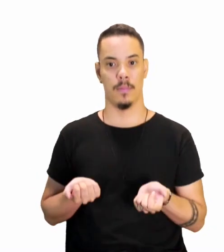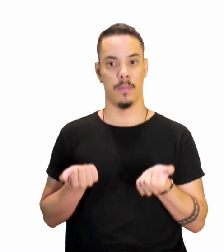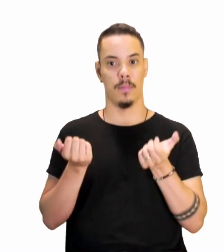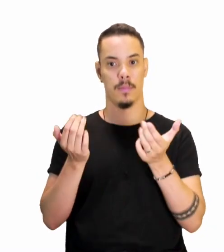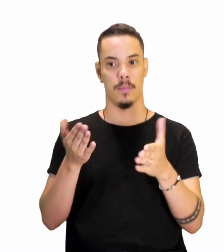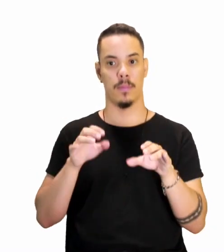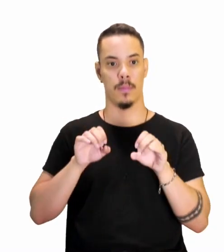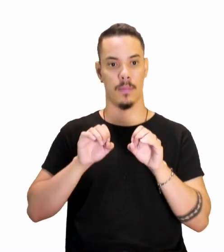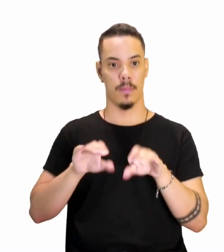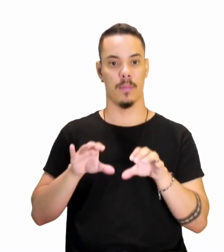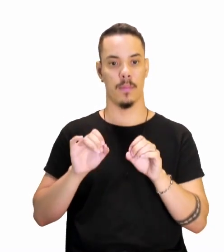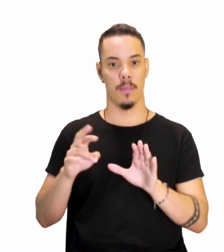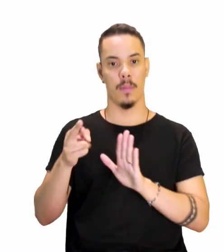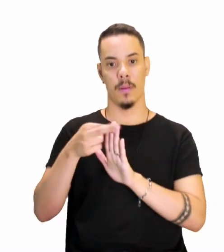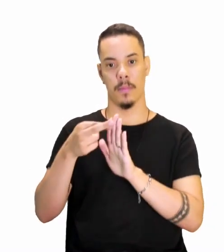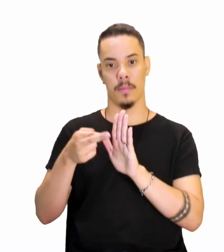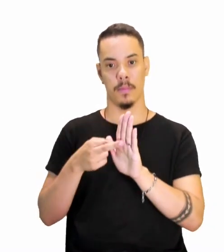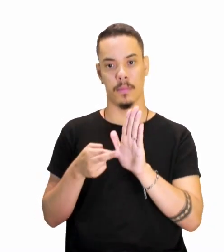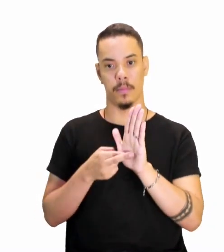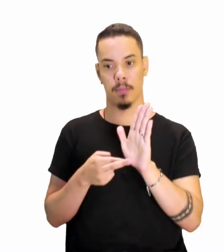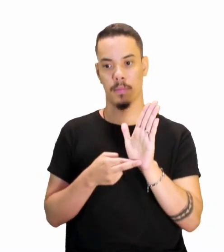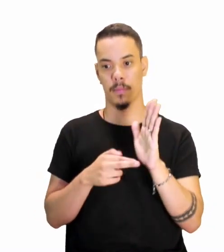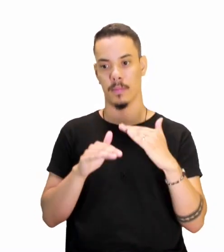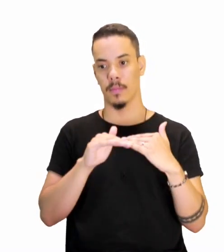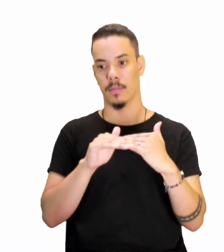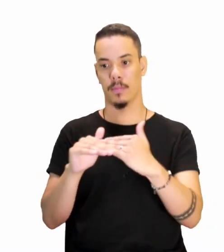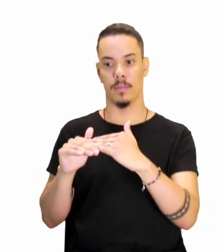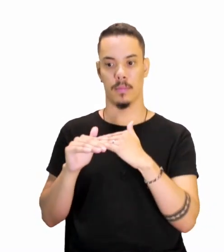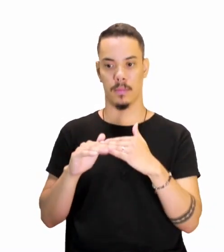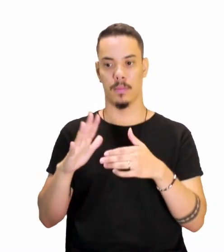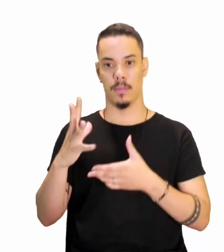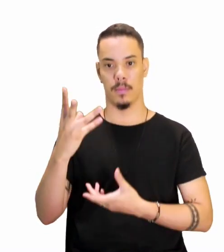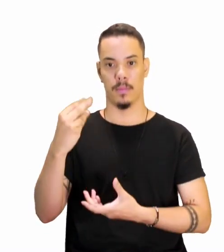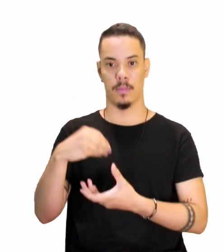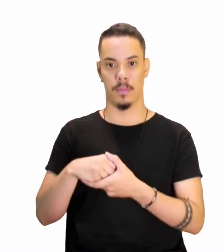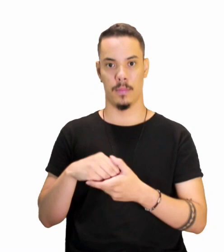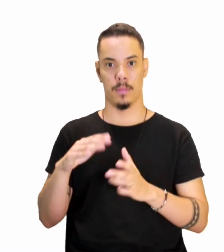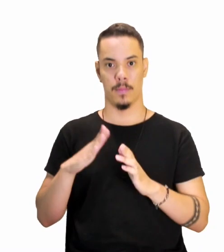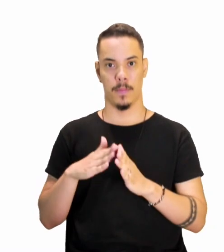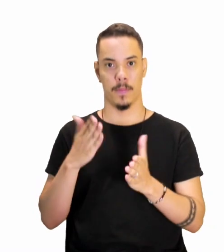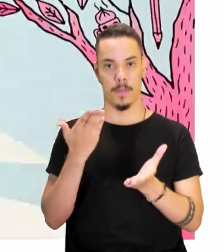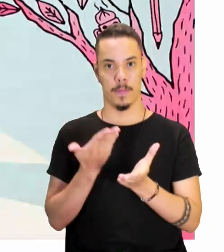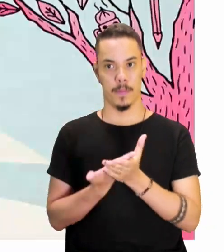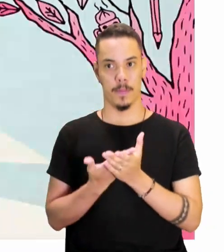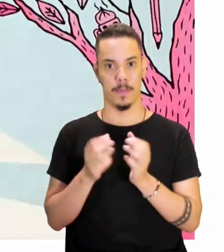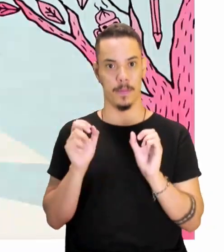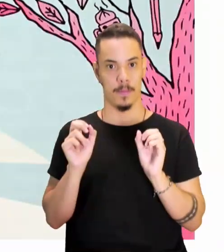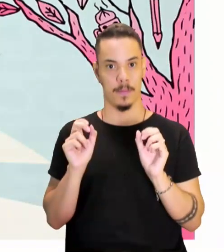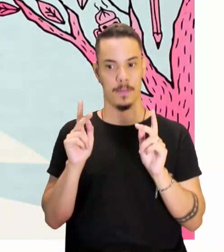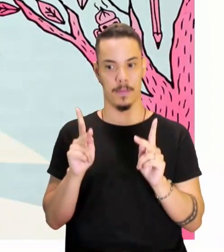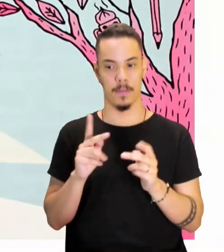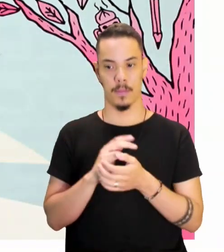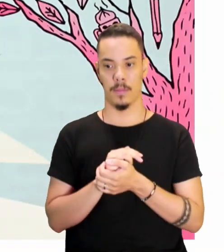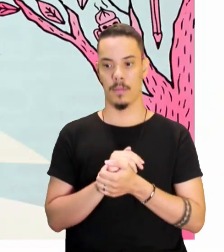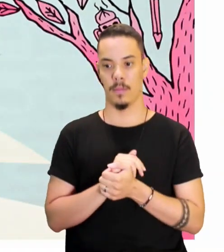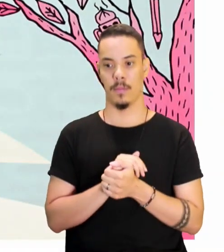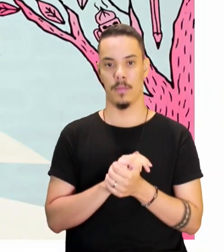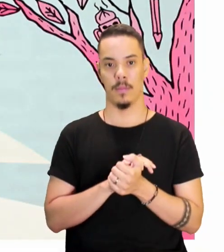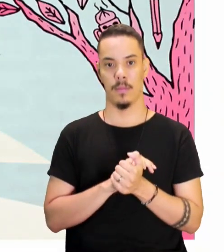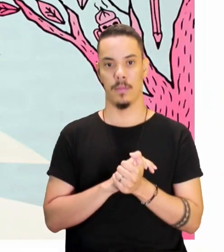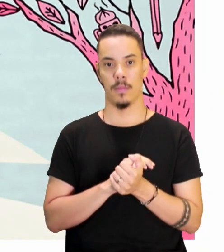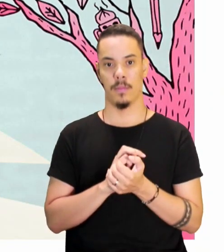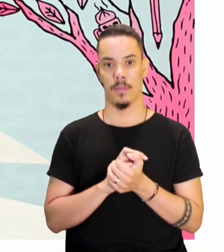ensino da norma padrão na escola. Belezinha? Então, a nossa árvore